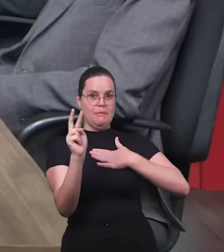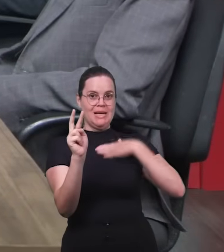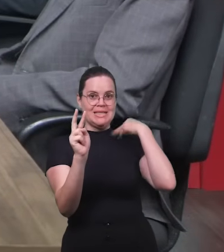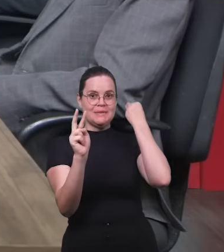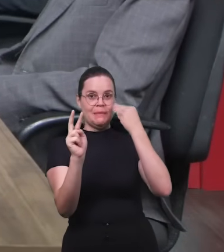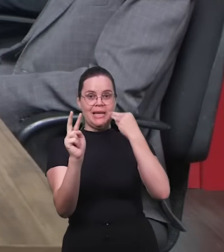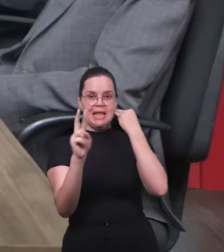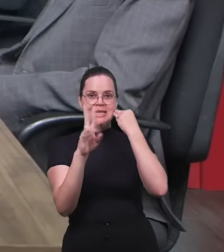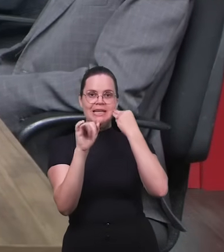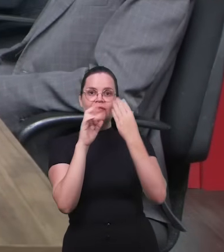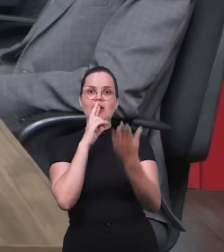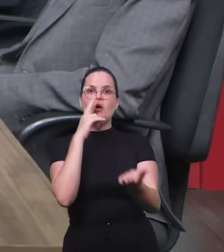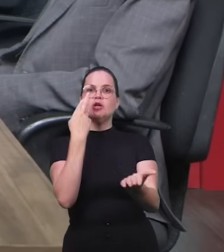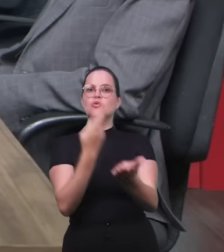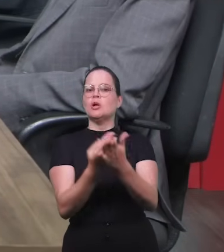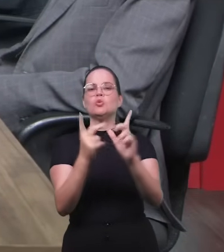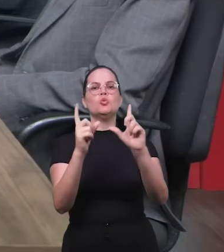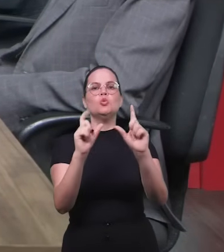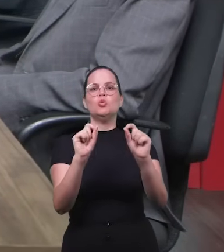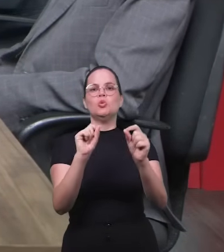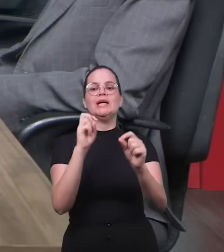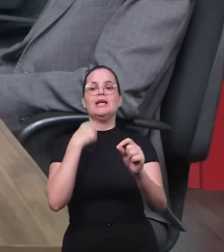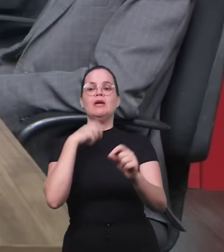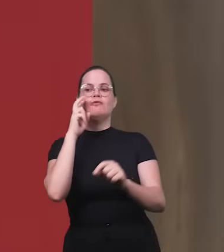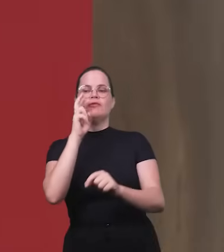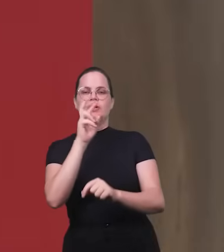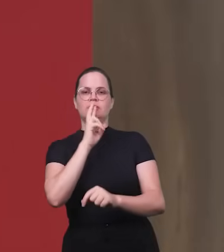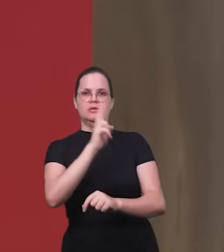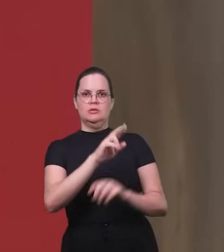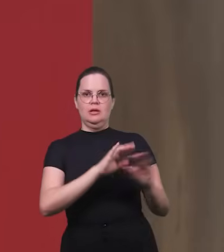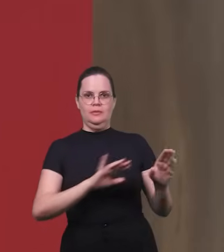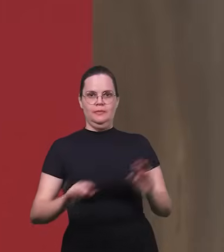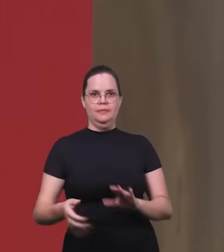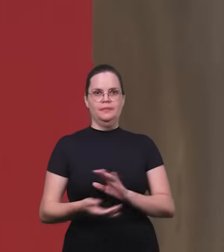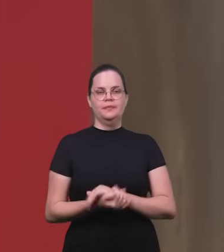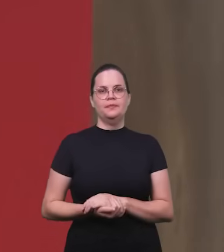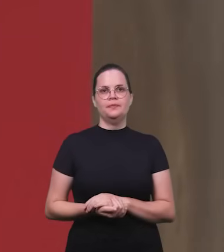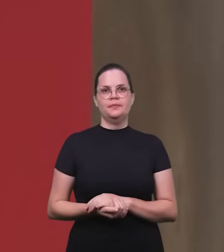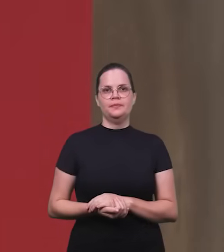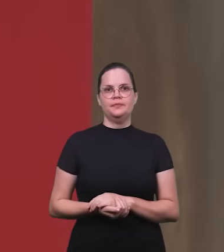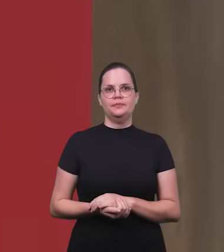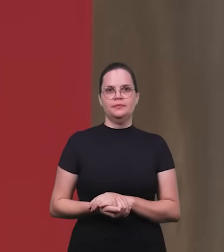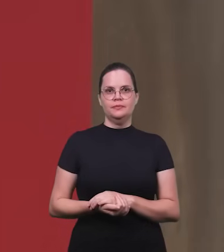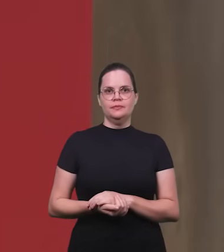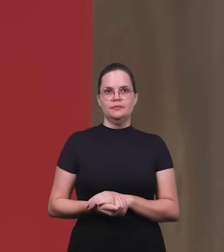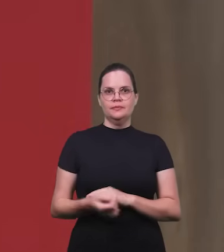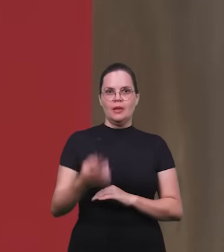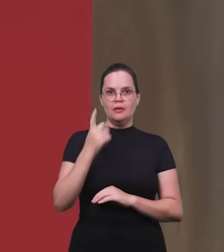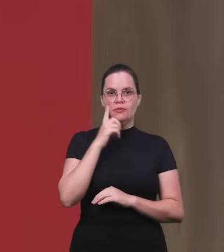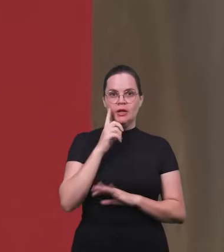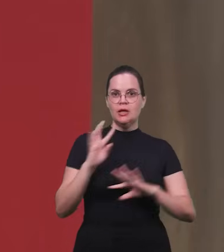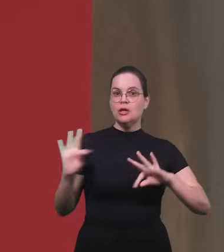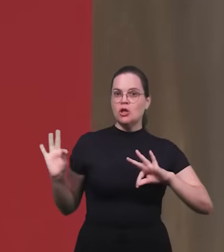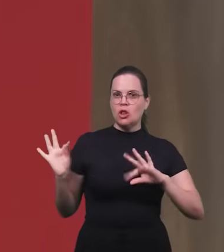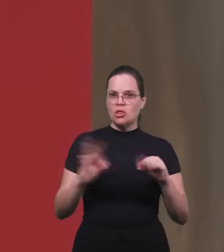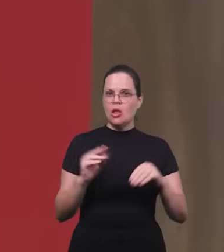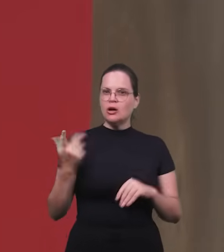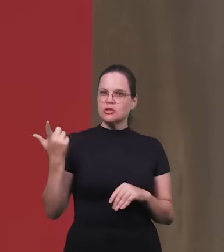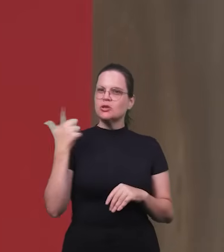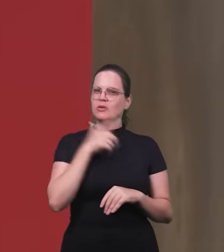é bem interessante, porque a gente pode até trazer uma pergunta. Será que nós, de fato, enxergamos, né, tudo que